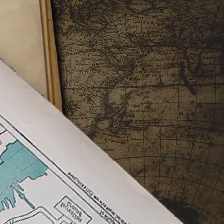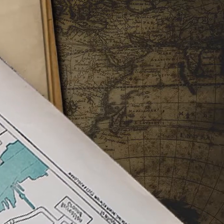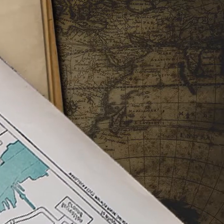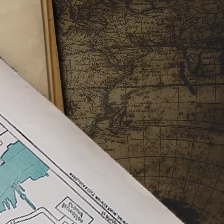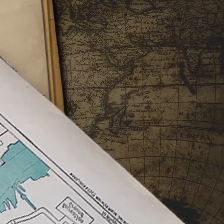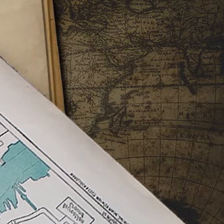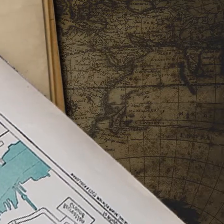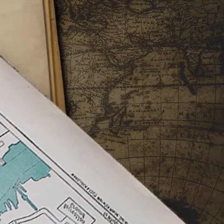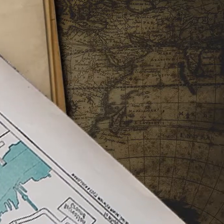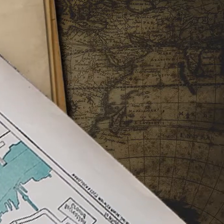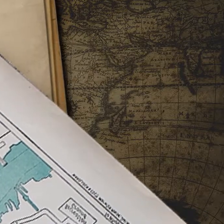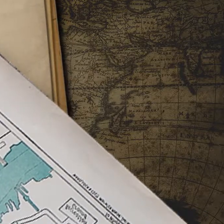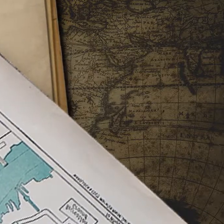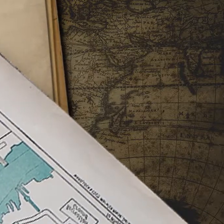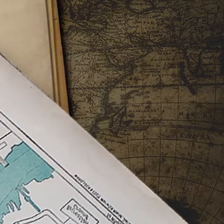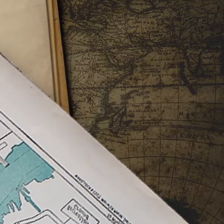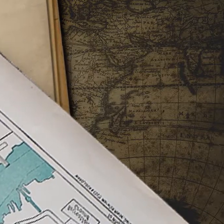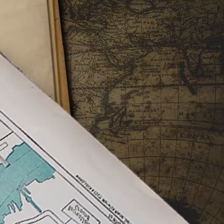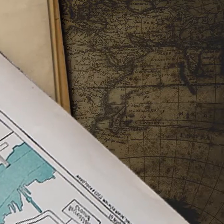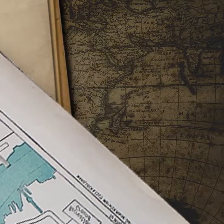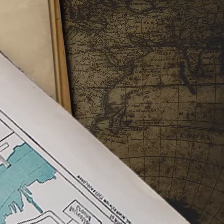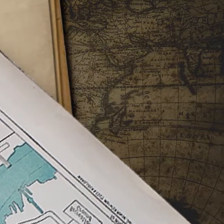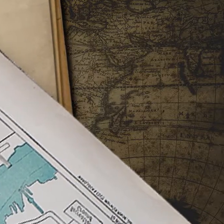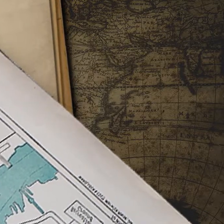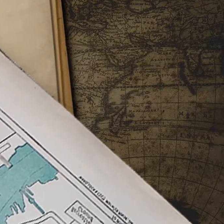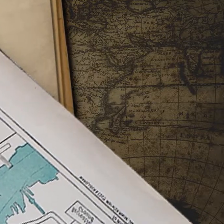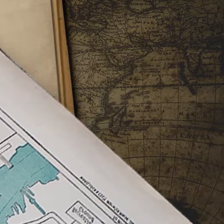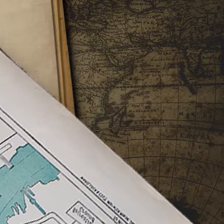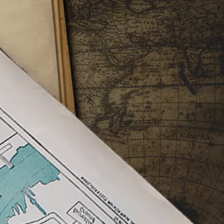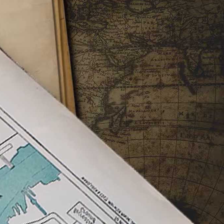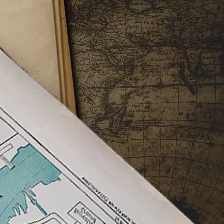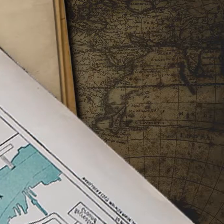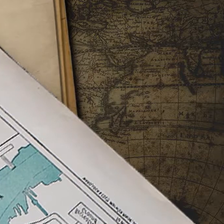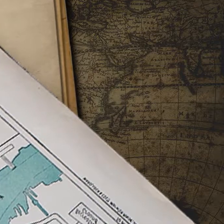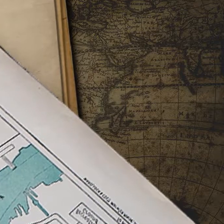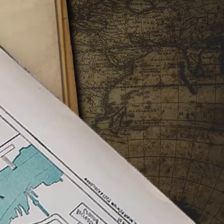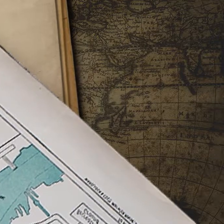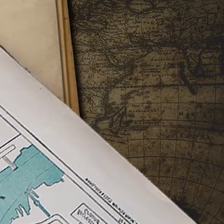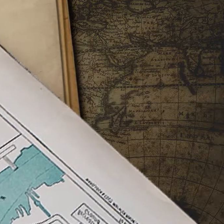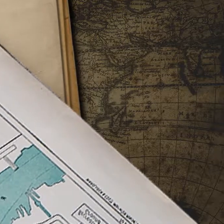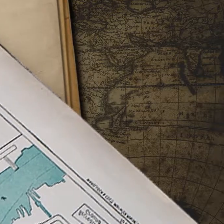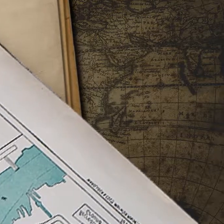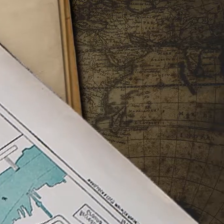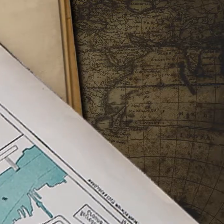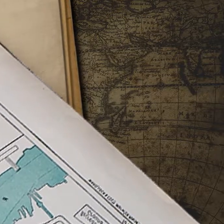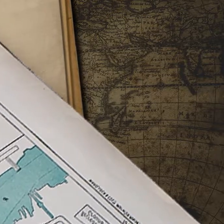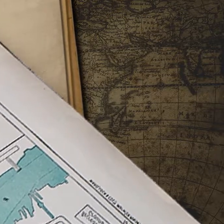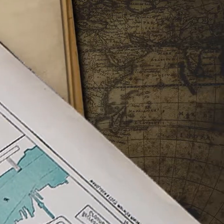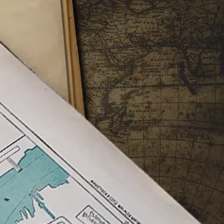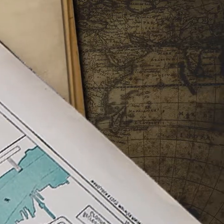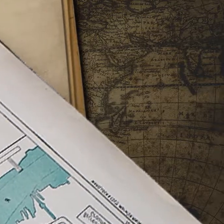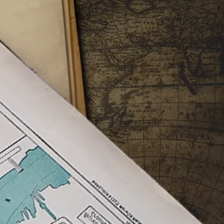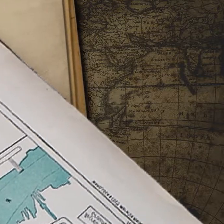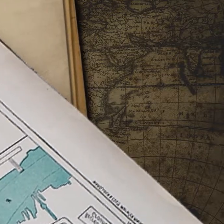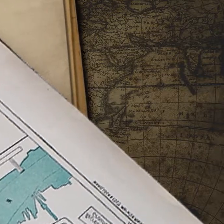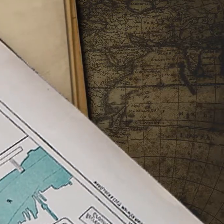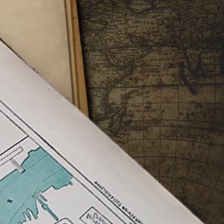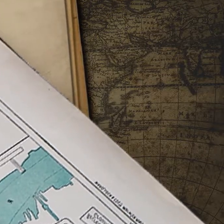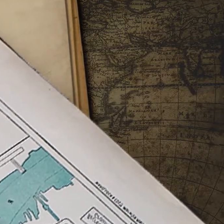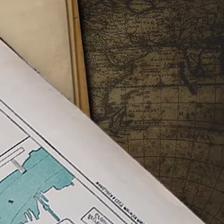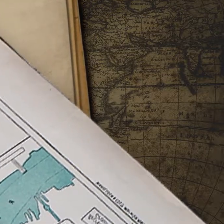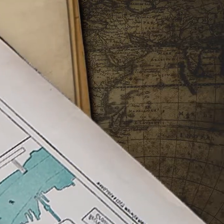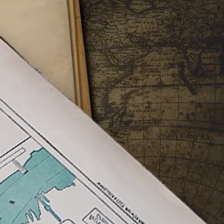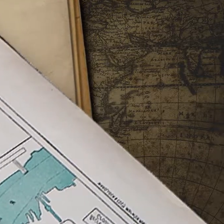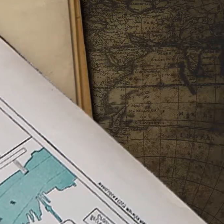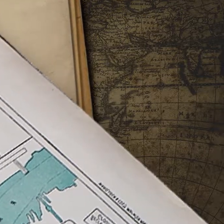Sr. Fogg e Aouda estão na área aberta do navio. Ele está com a mão esquerda apoiada na murada e Aouda está ao seu